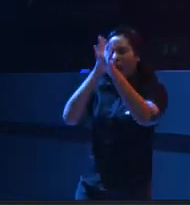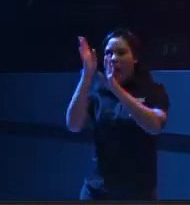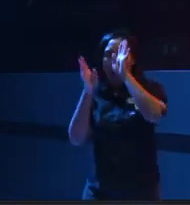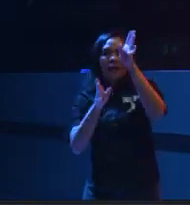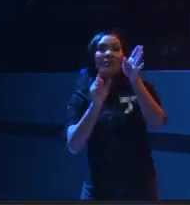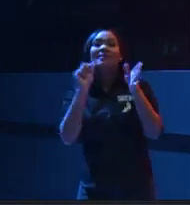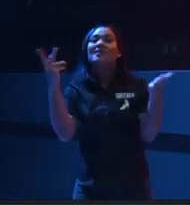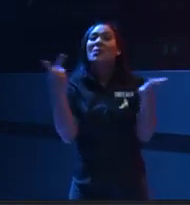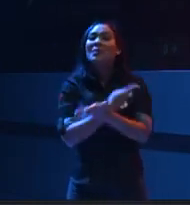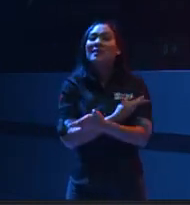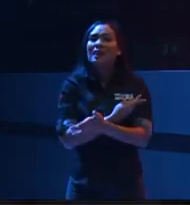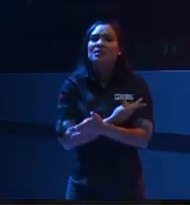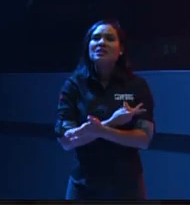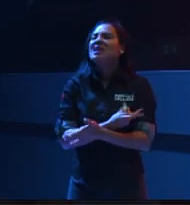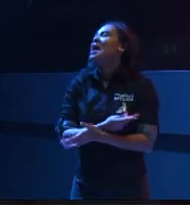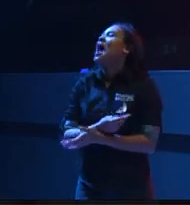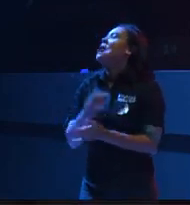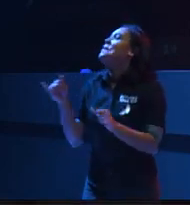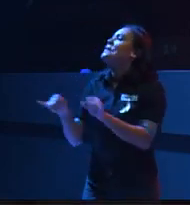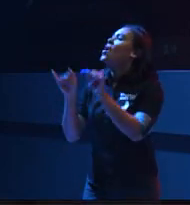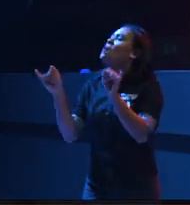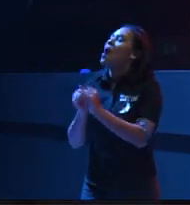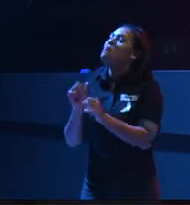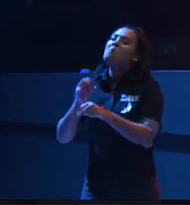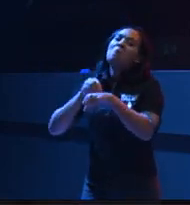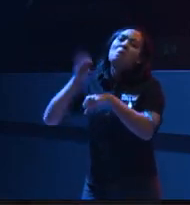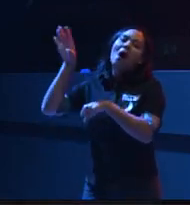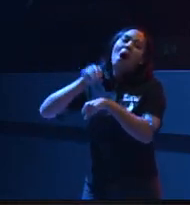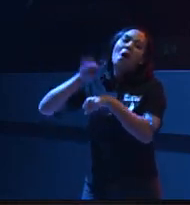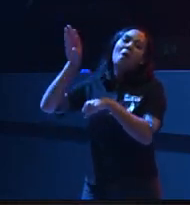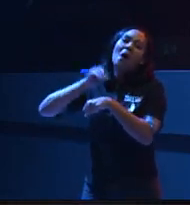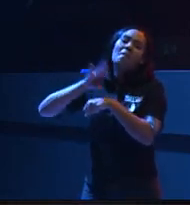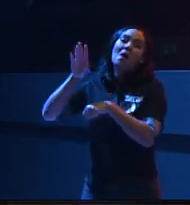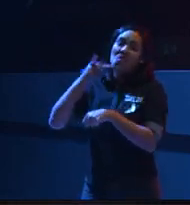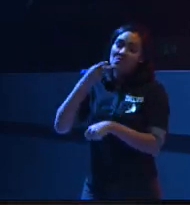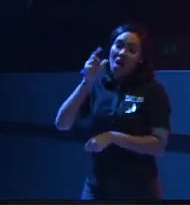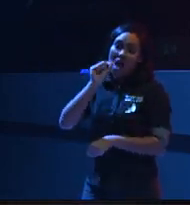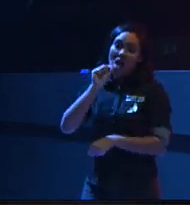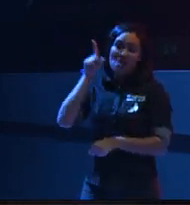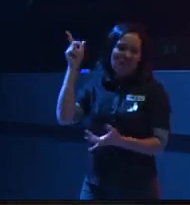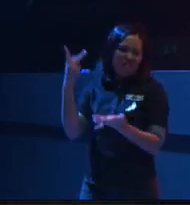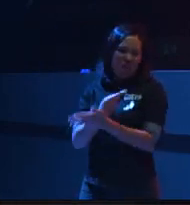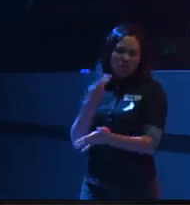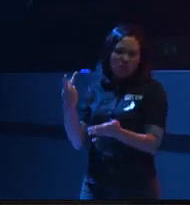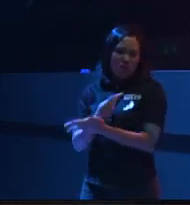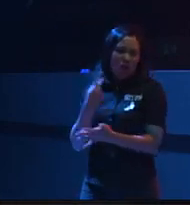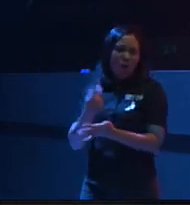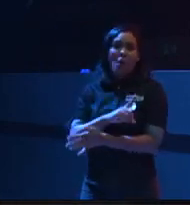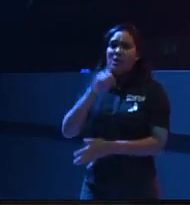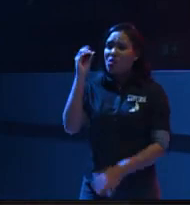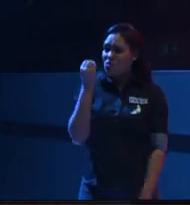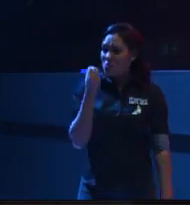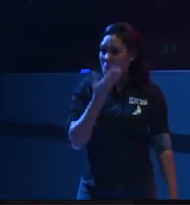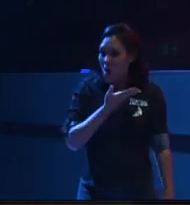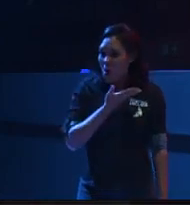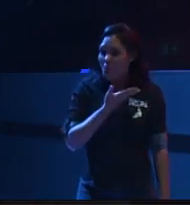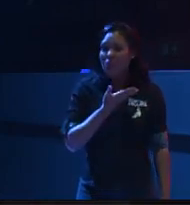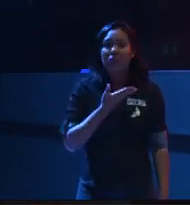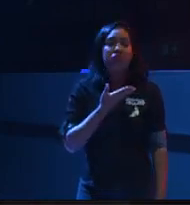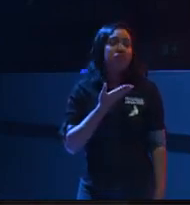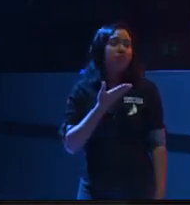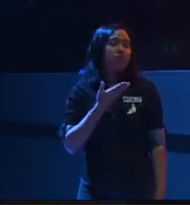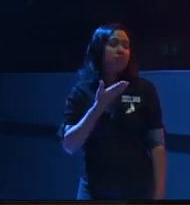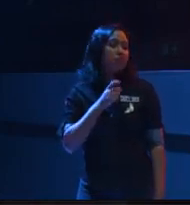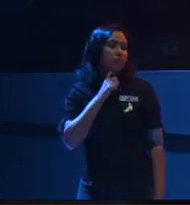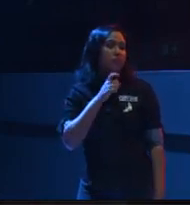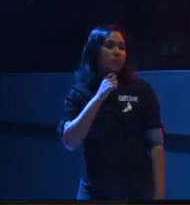bobagem para Deus e dizendo que Deus errou e que Deus não foi pão e que Deus